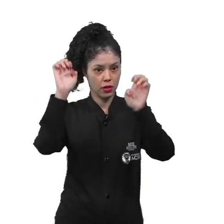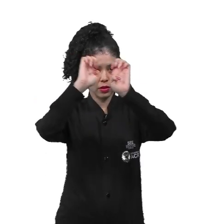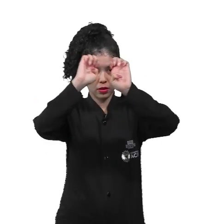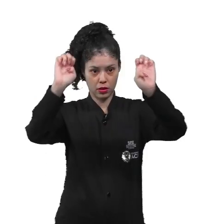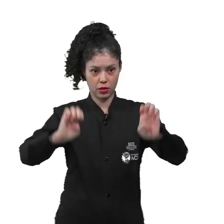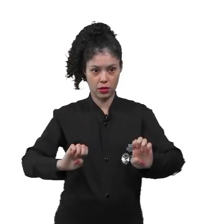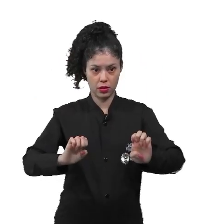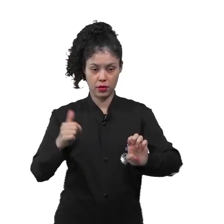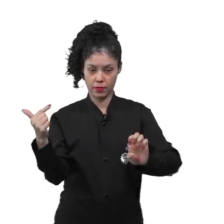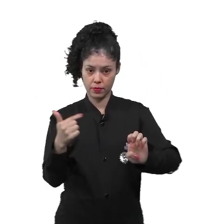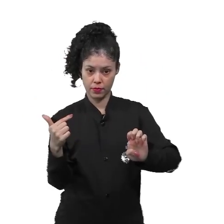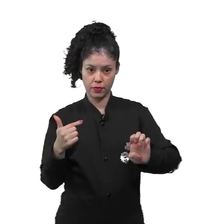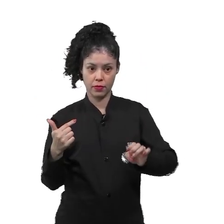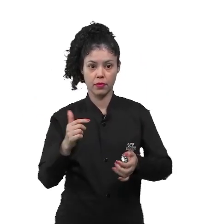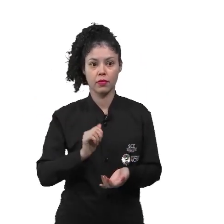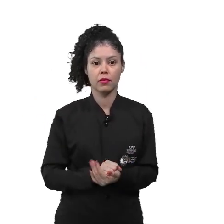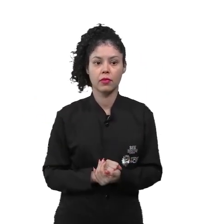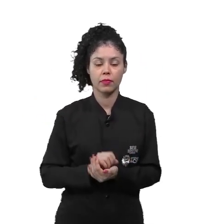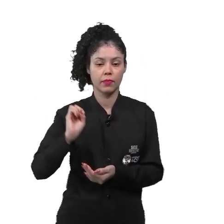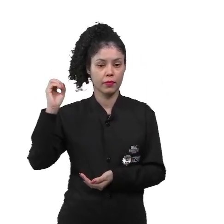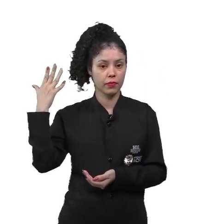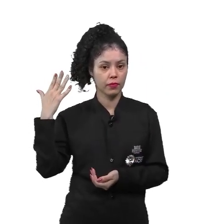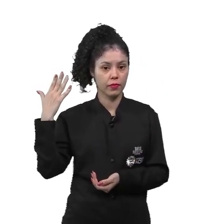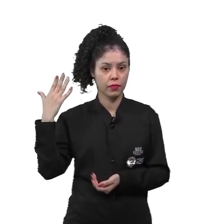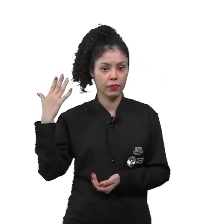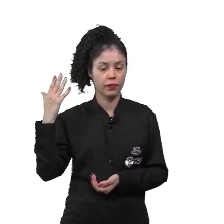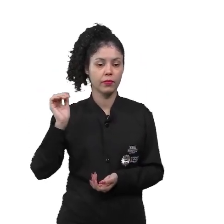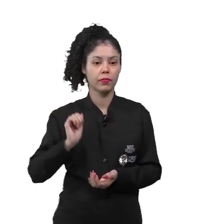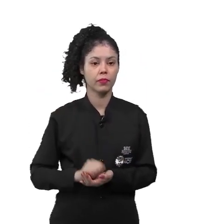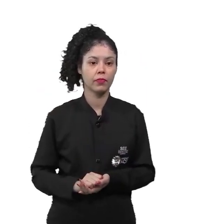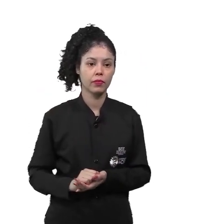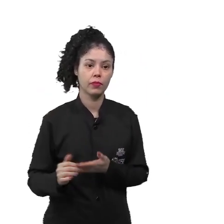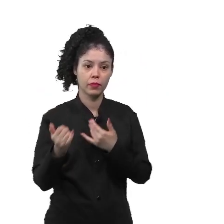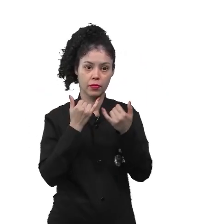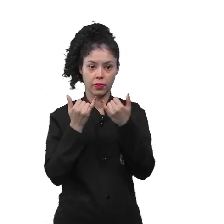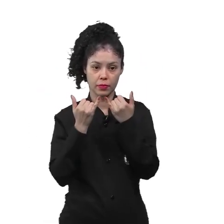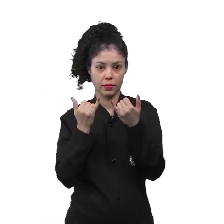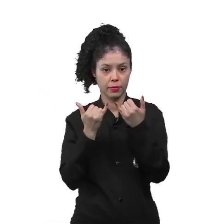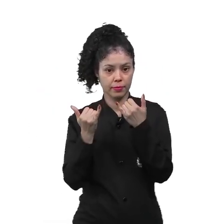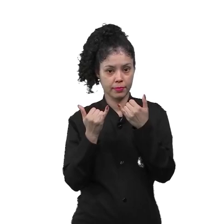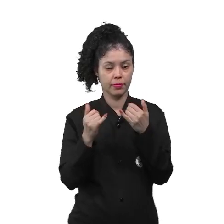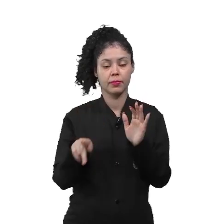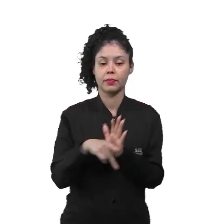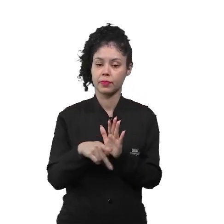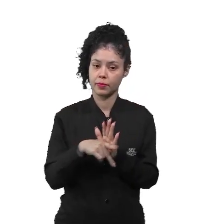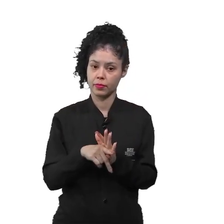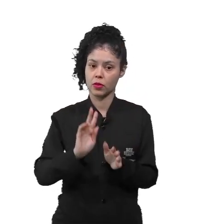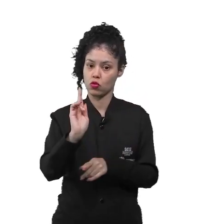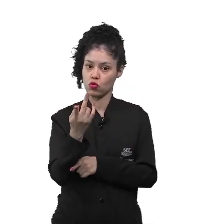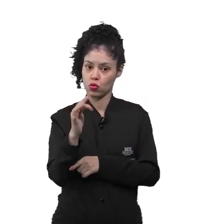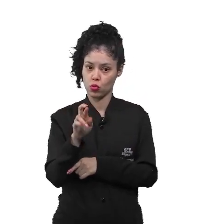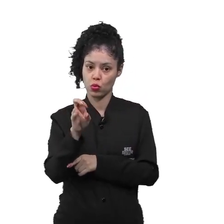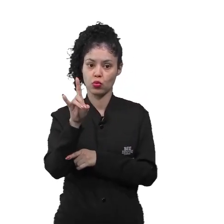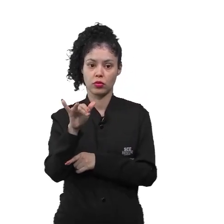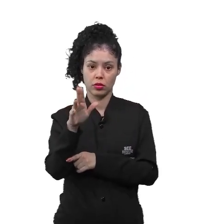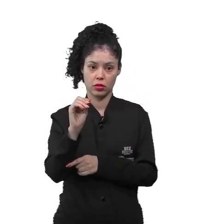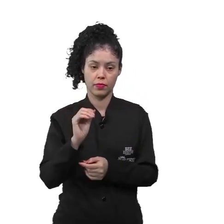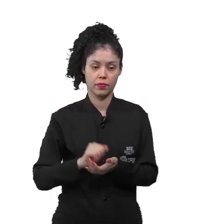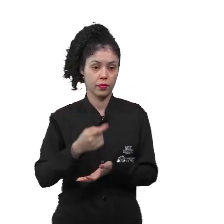estrutura secundária, quando ocorre o quê? As formações de pontes de hidrogênios que vão conferir essa